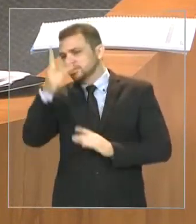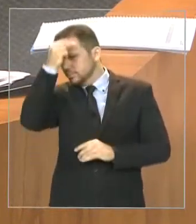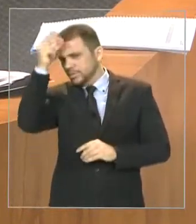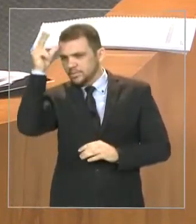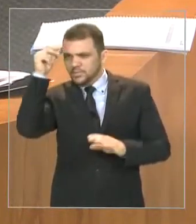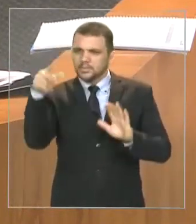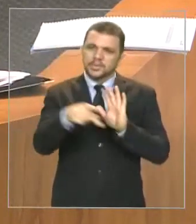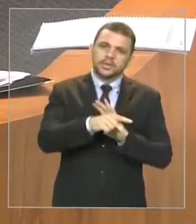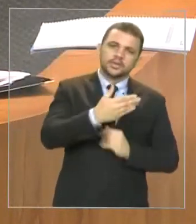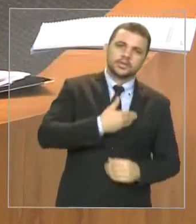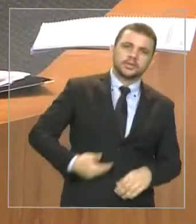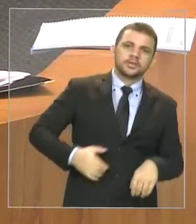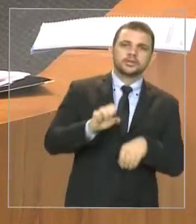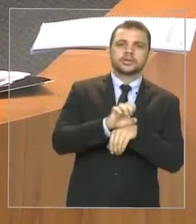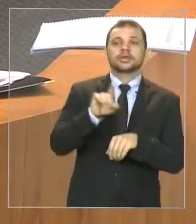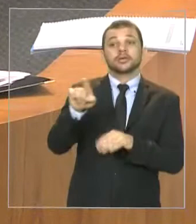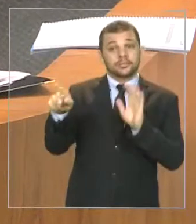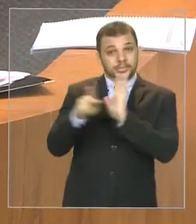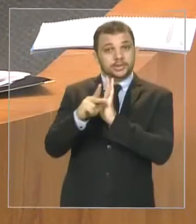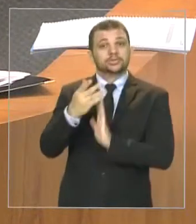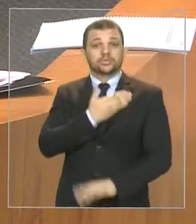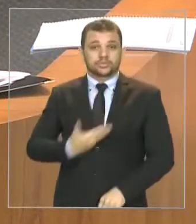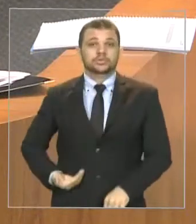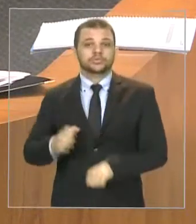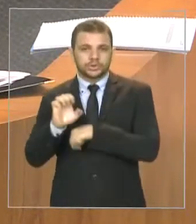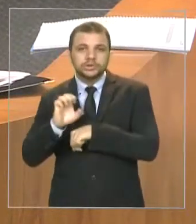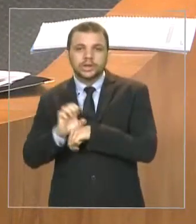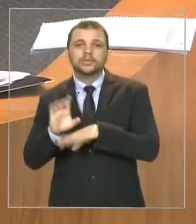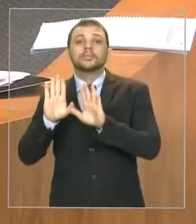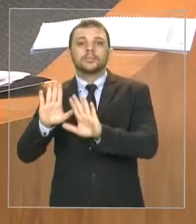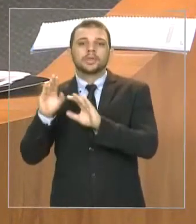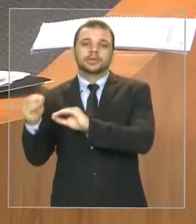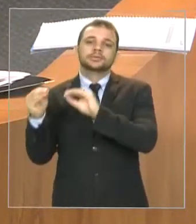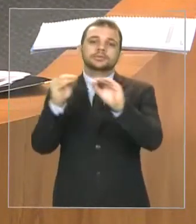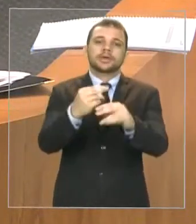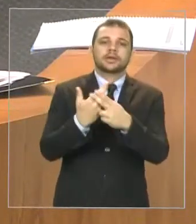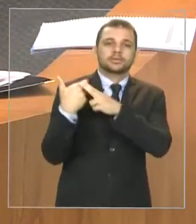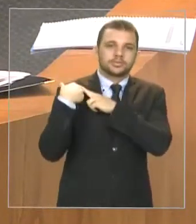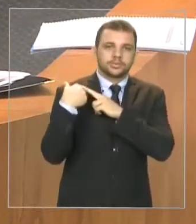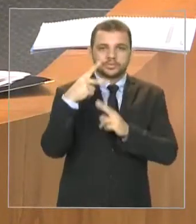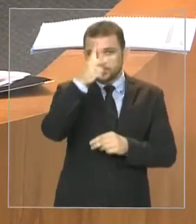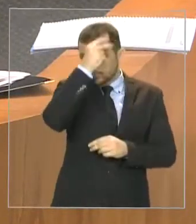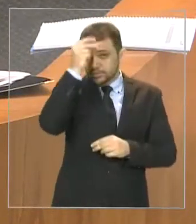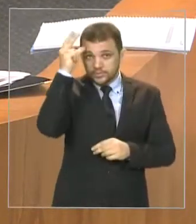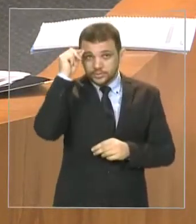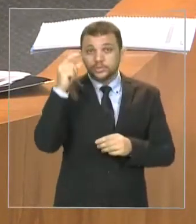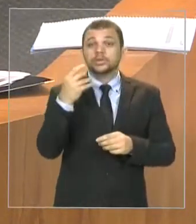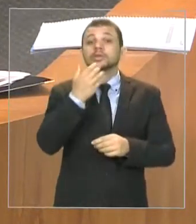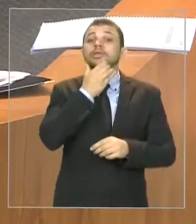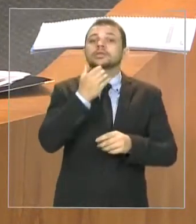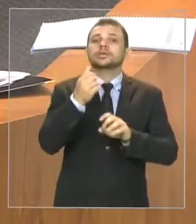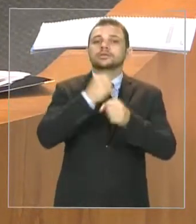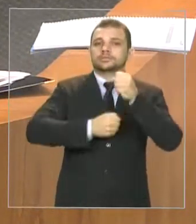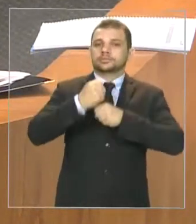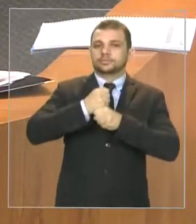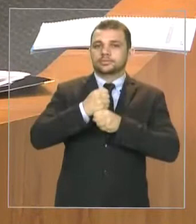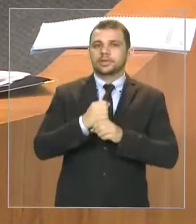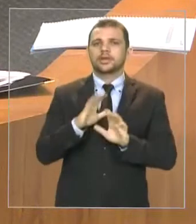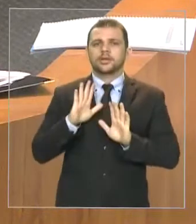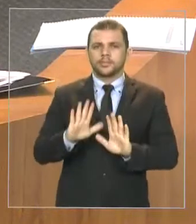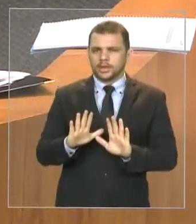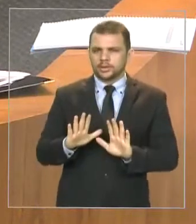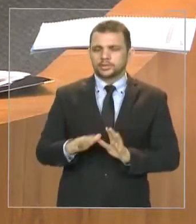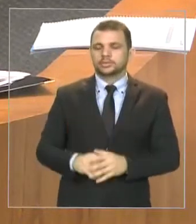município somente em dezembro do ano passado. Agora, pasmem, senhoras e senhores, como que o governo do estado dá uma